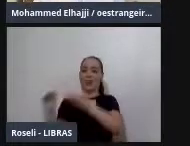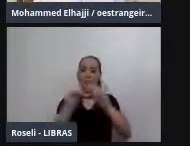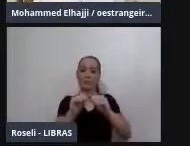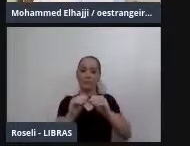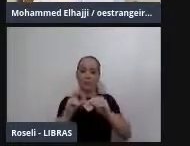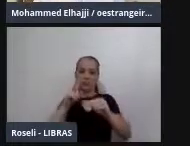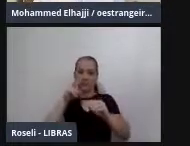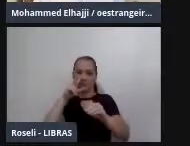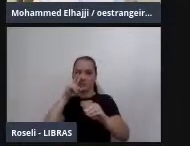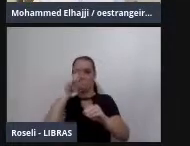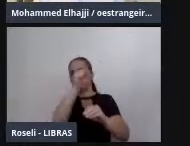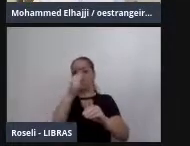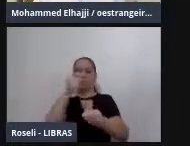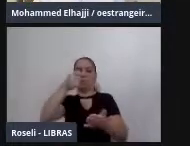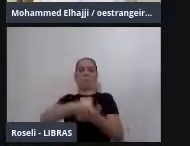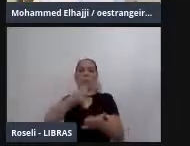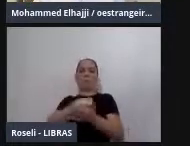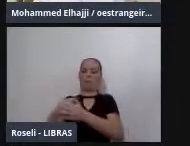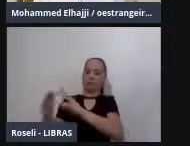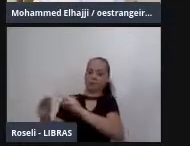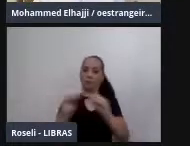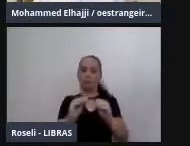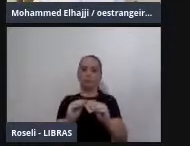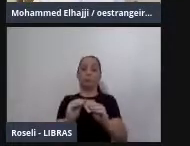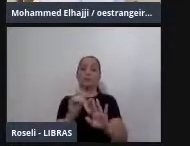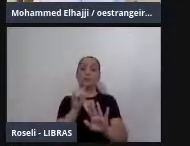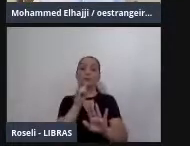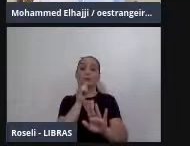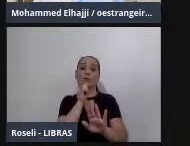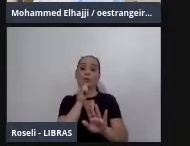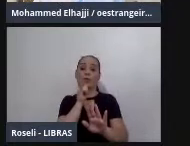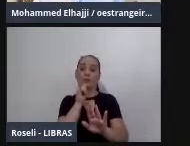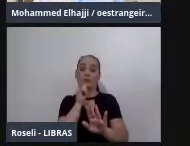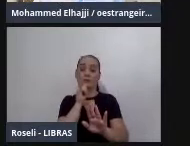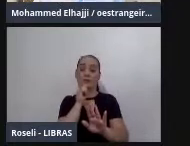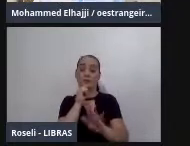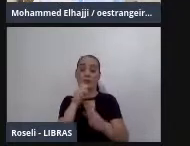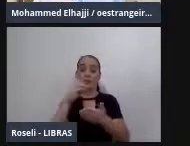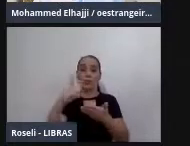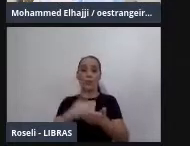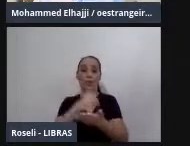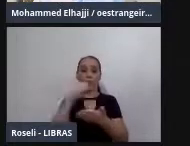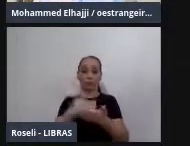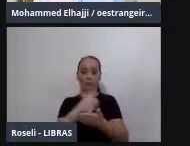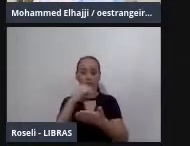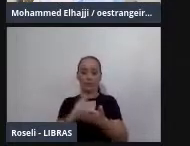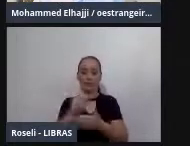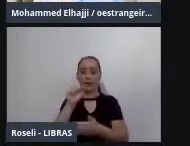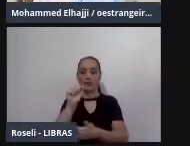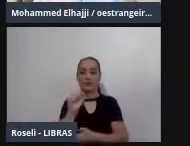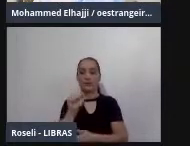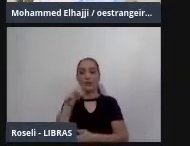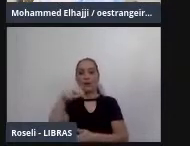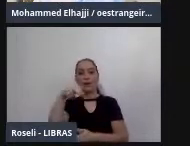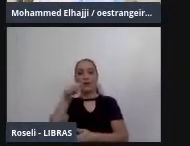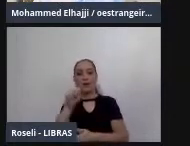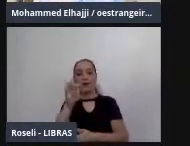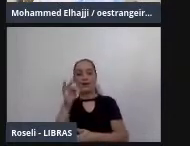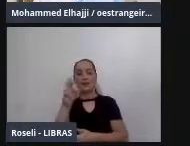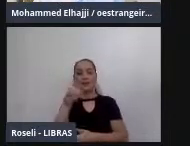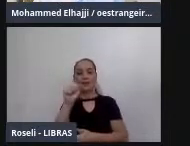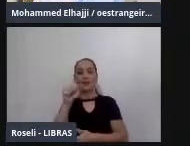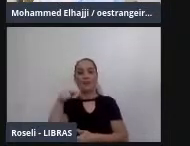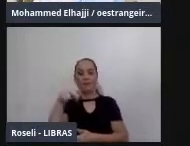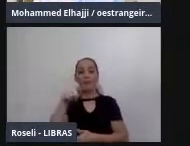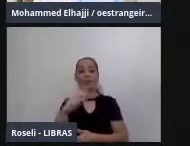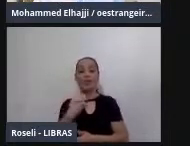nós temos mais familiaridade, por exemplo, com o diário de Anne Frank do que com o diário de Miriam, que é uma menina